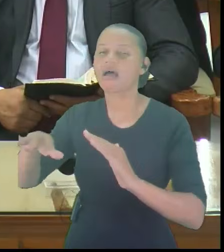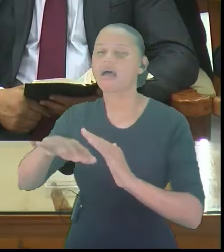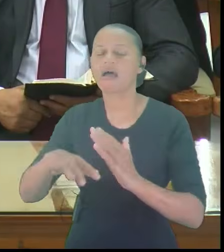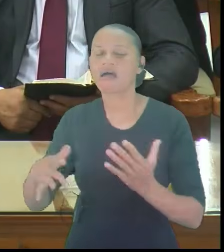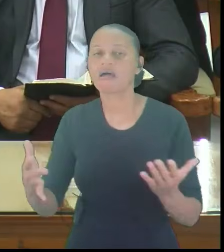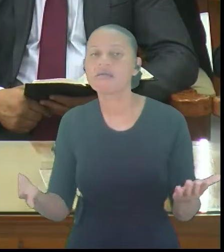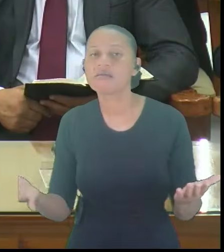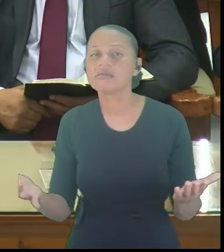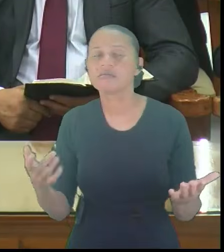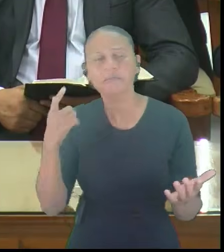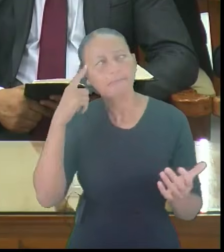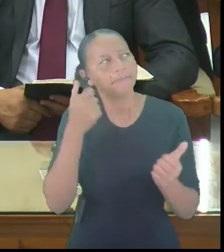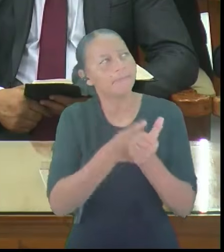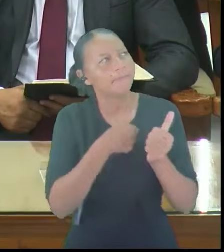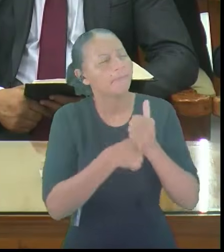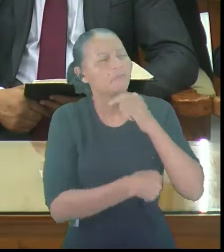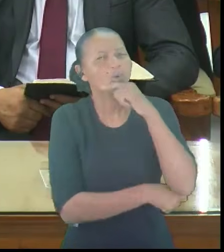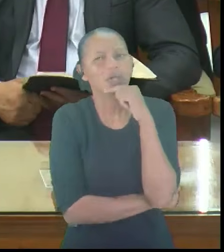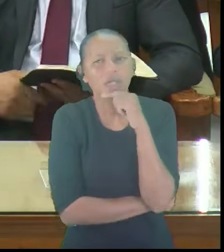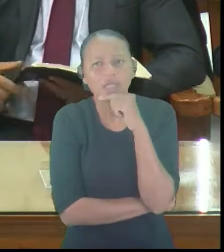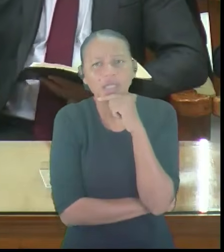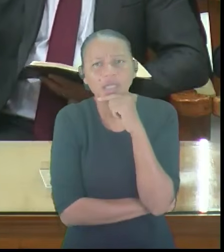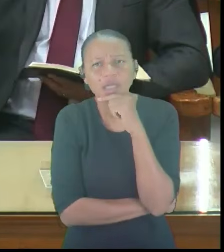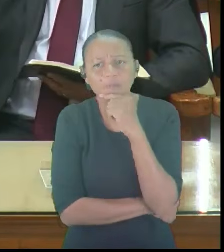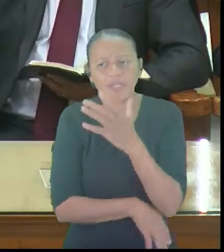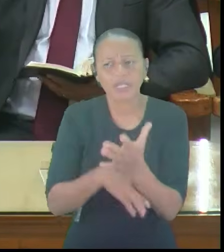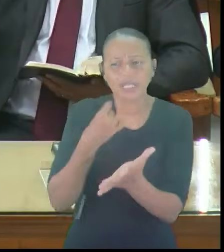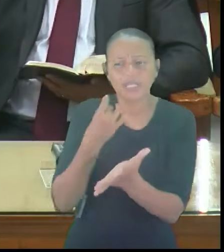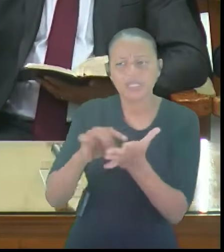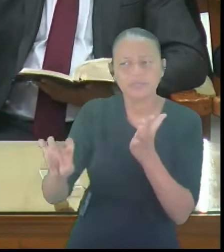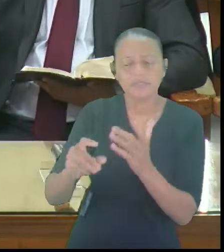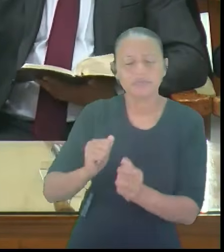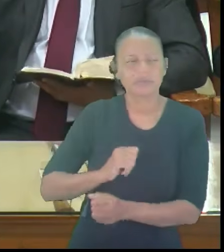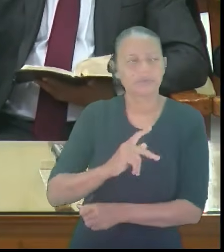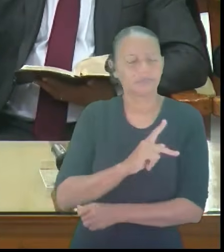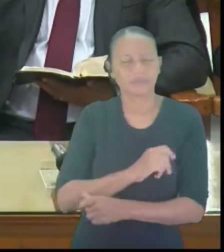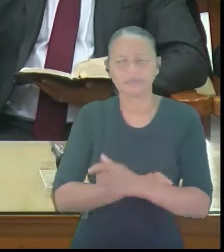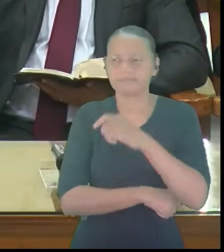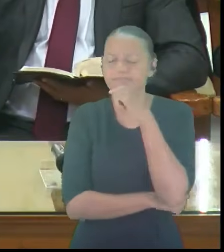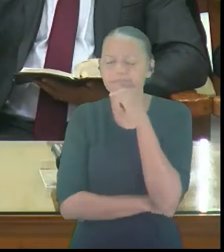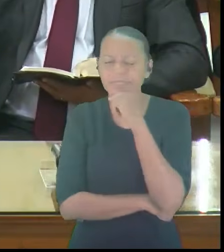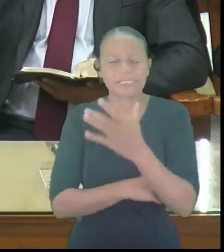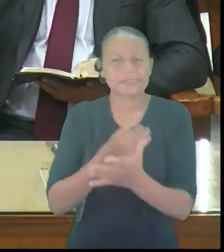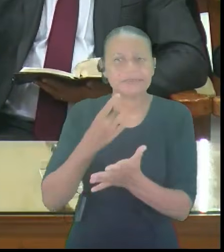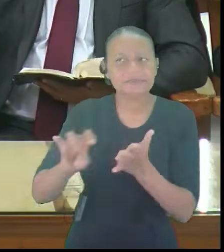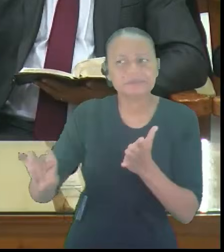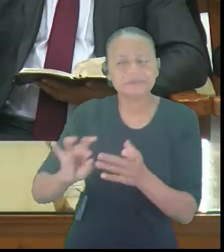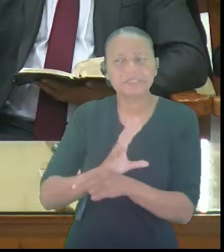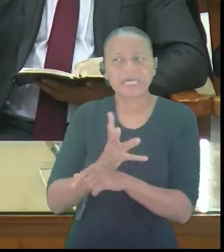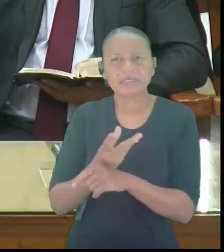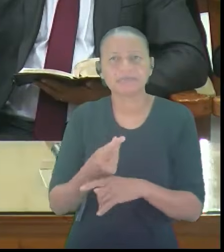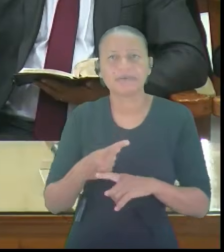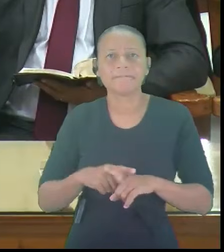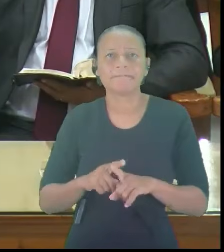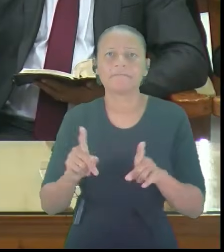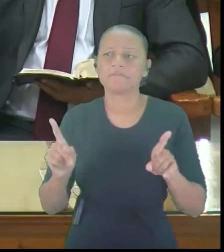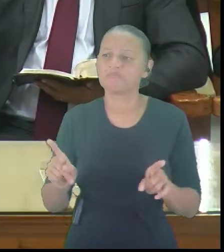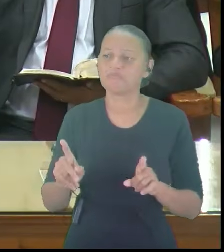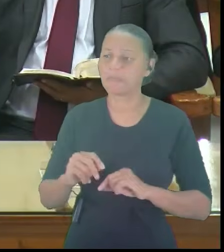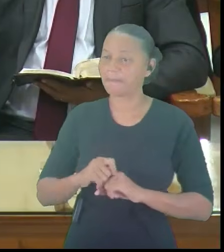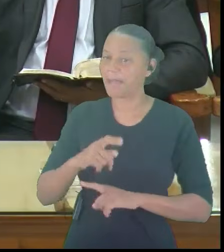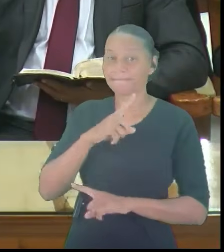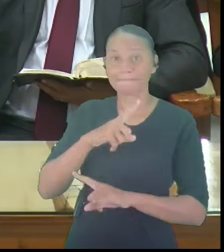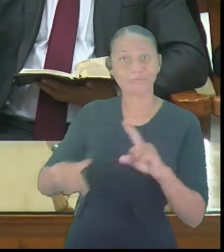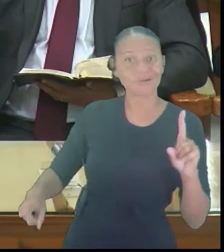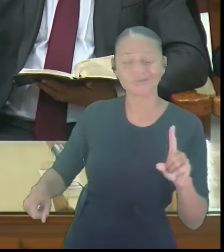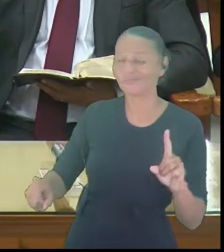É um caso a pensar, é verdade ou não é? Eles eram inimigos dos apóstolos, eles eram inimigos da igreja, mas eles não